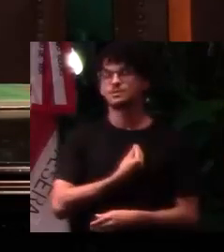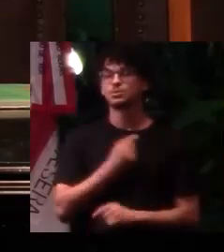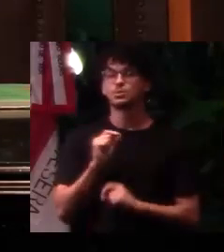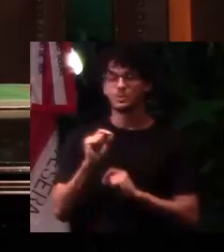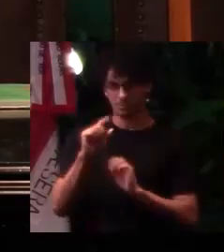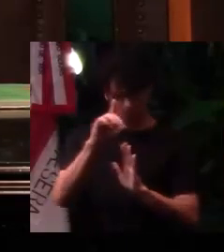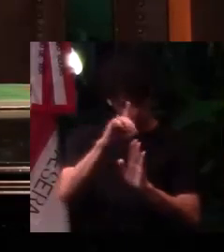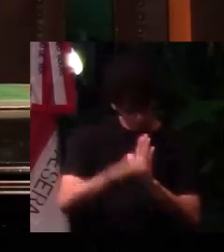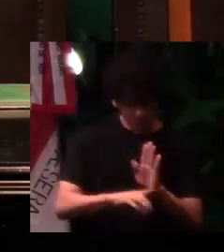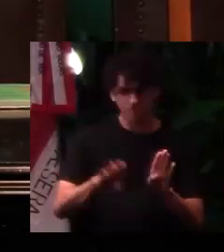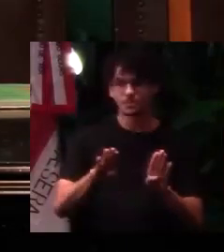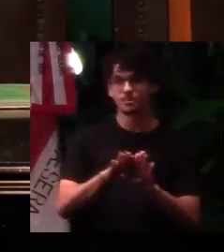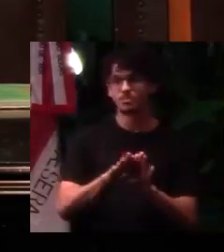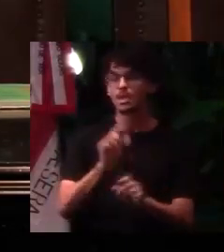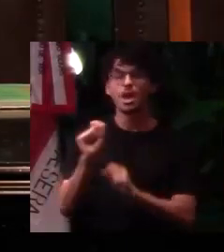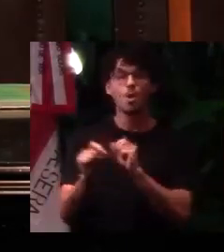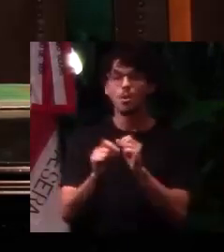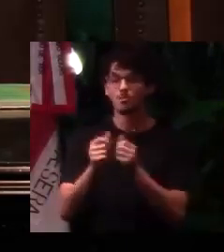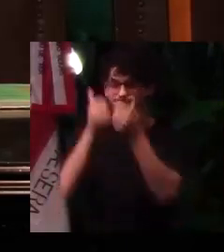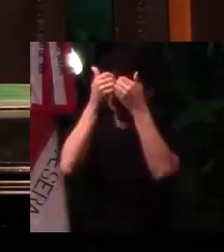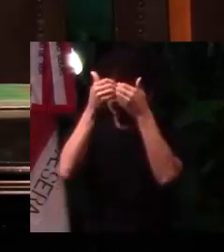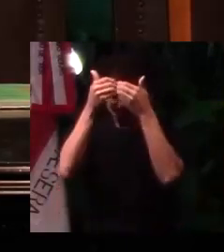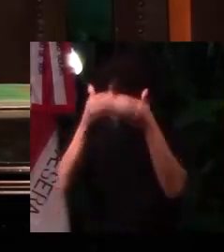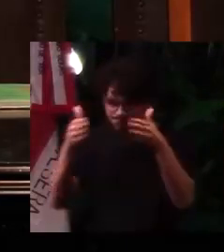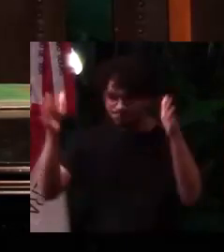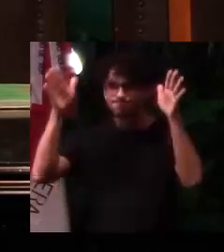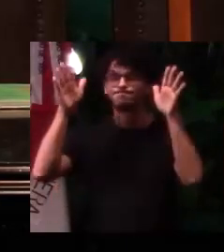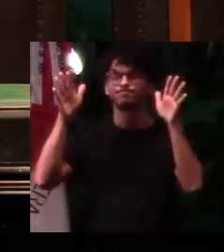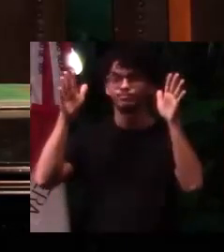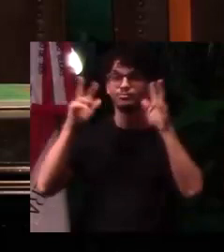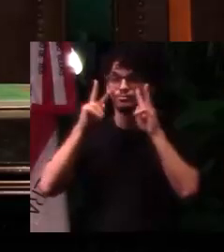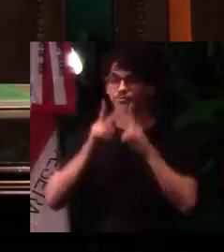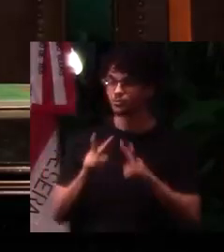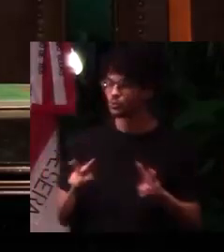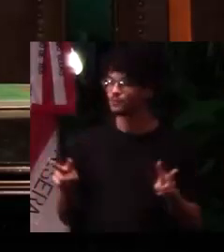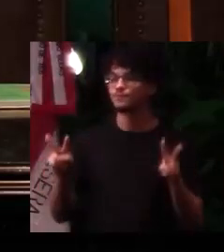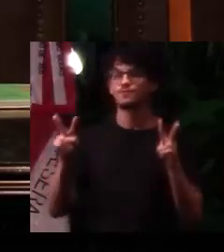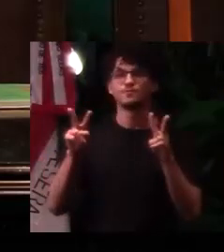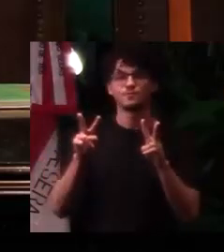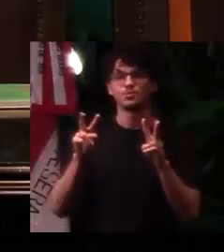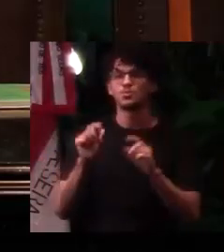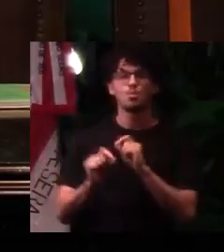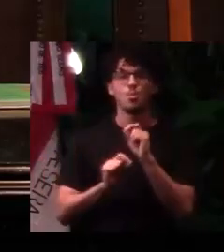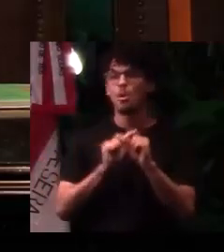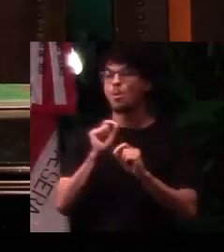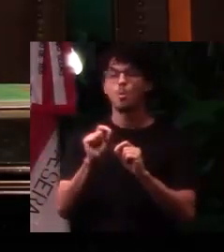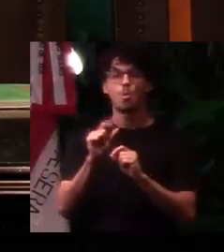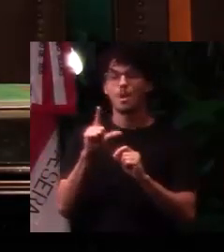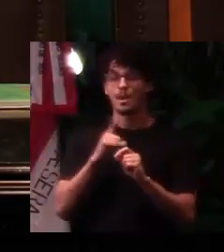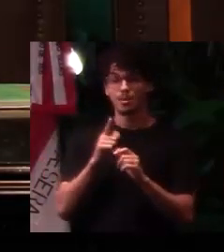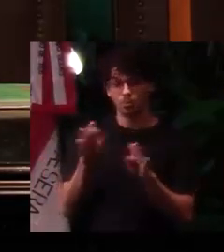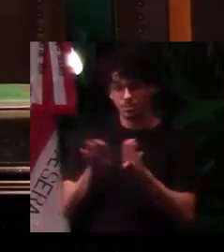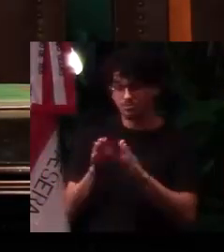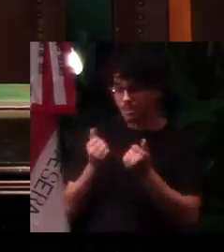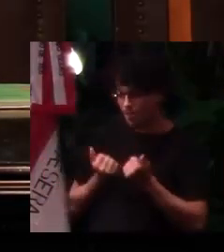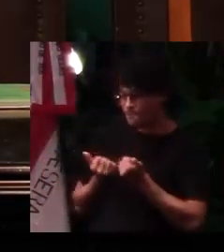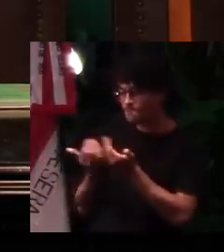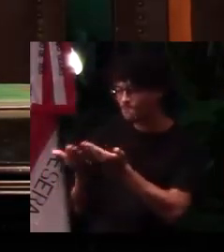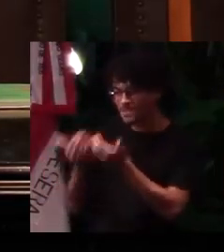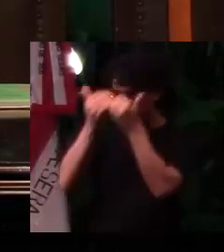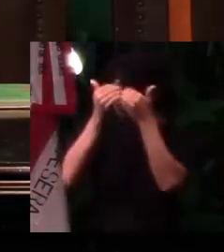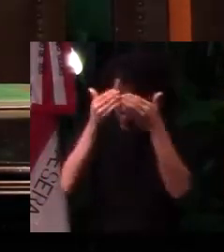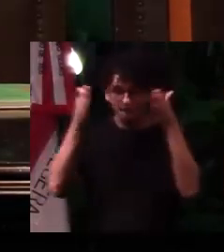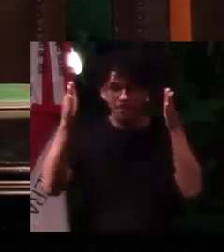nós abrirmos os horizontes de mundo, ou darmos elementos de abertura de horizontes,